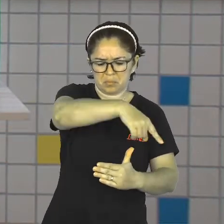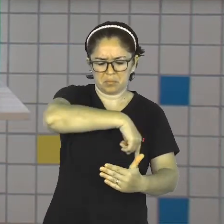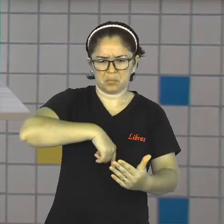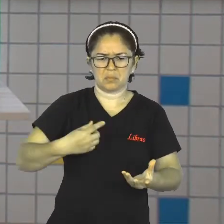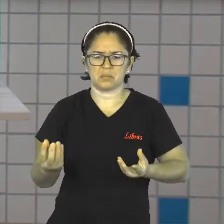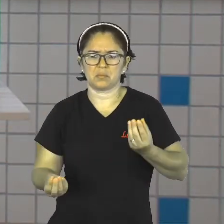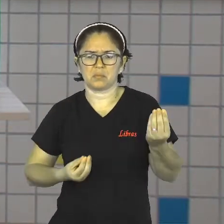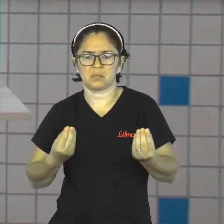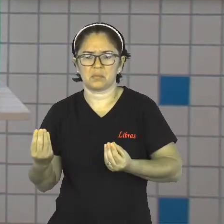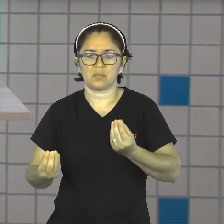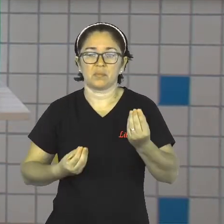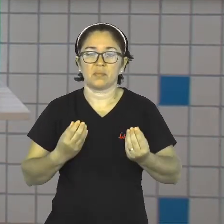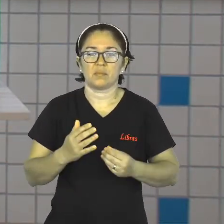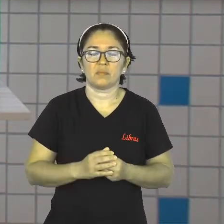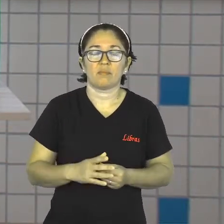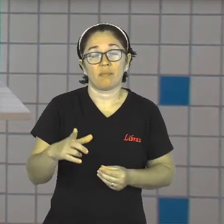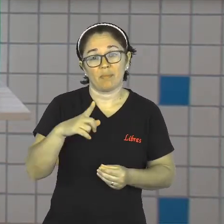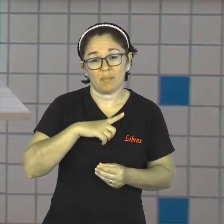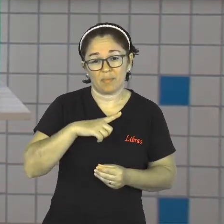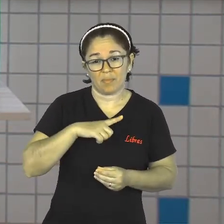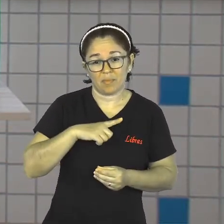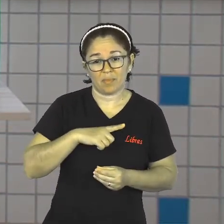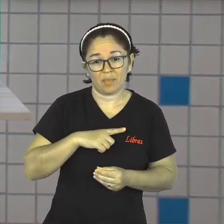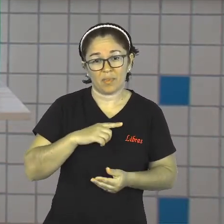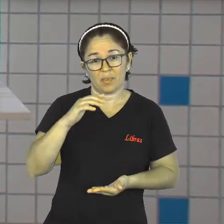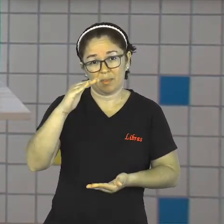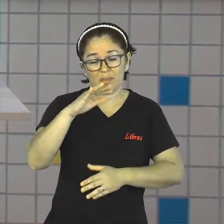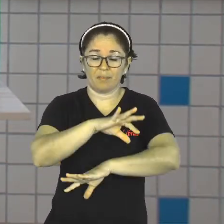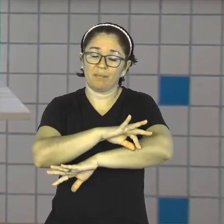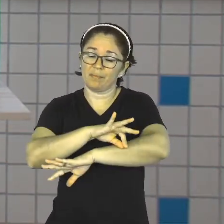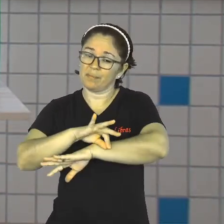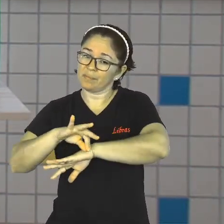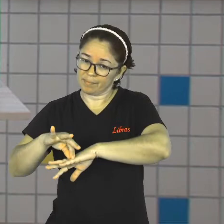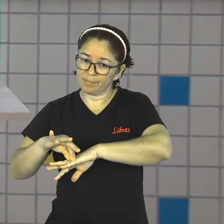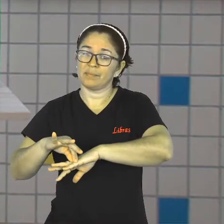Isso mesmo, ó. Temos aqui uma régua,